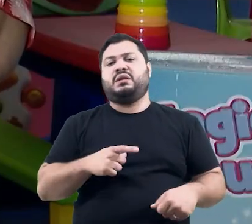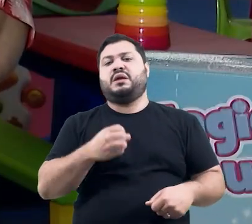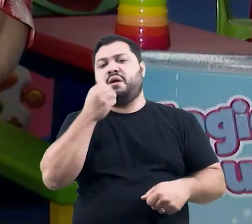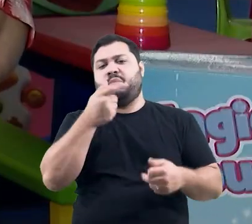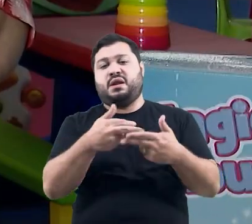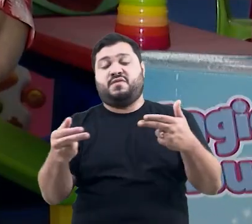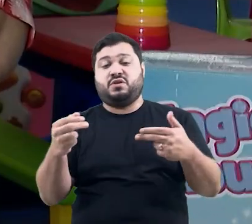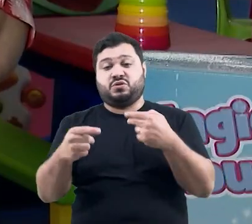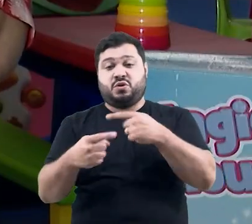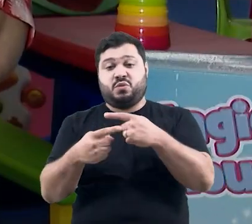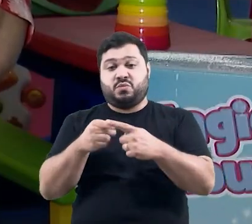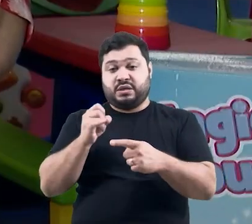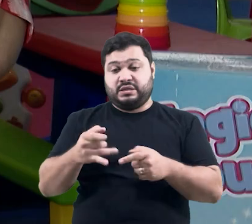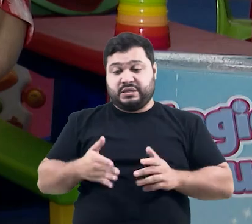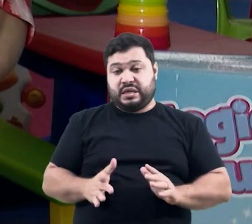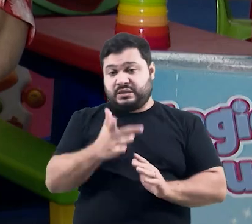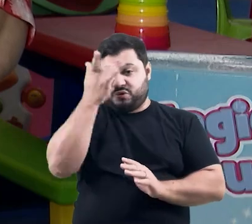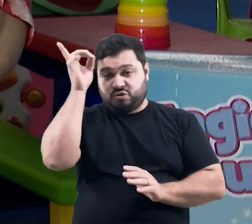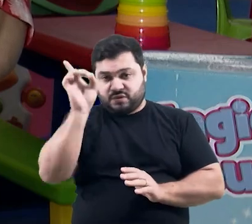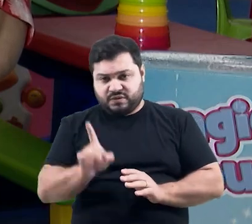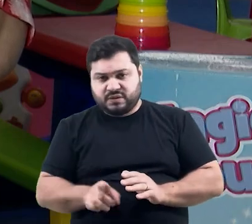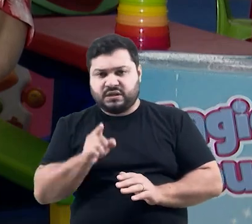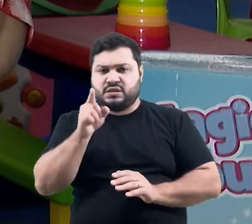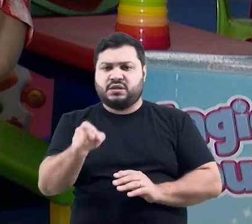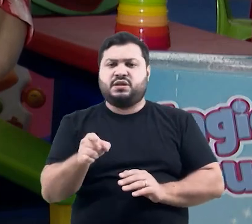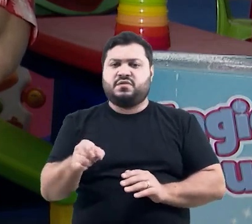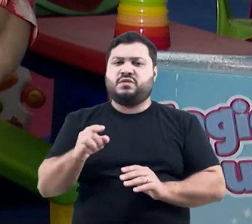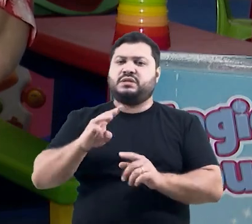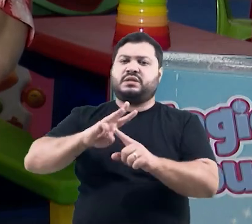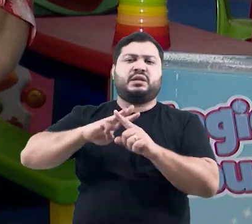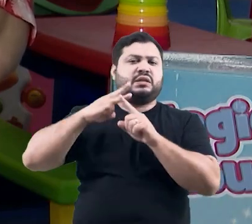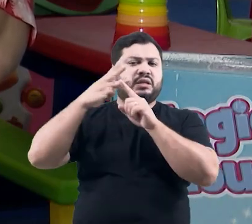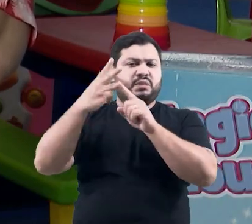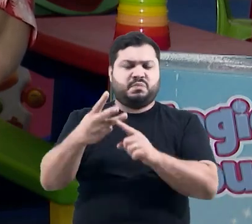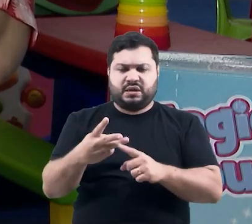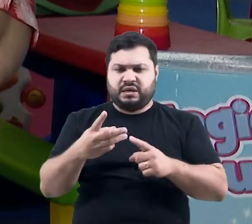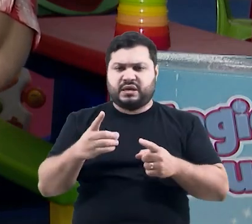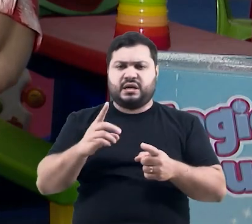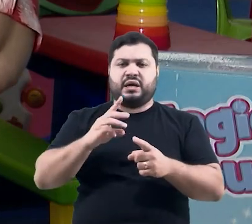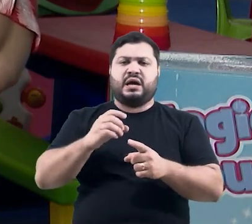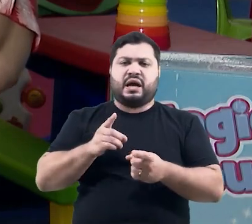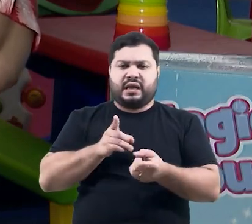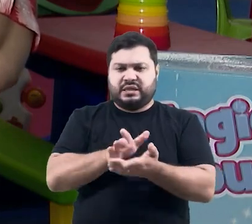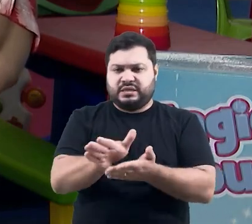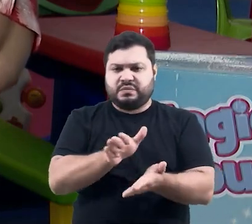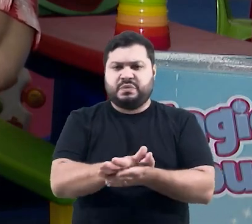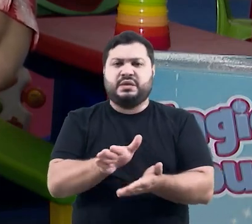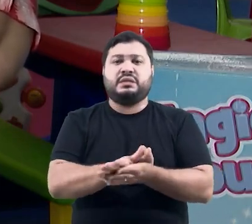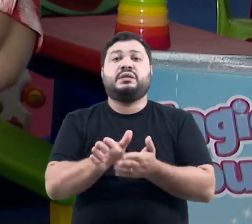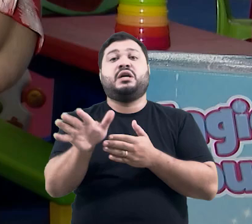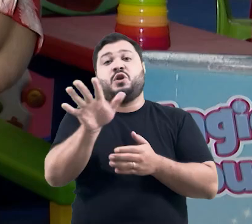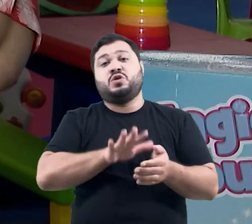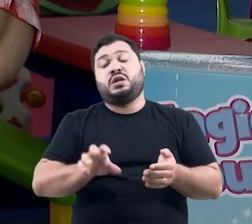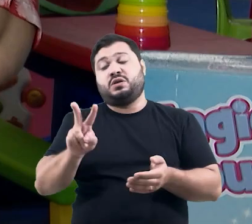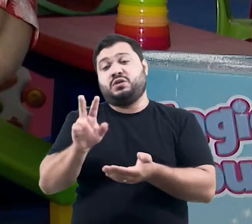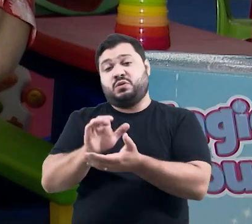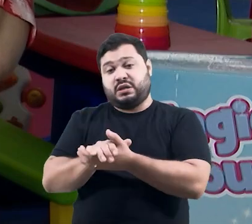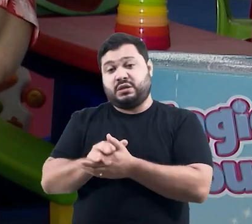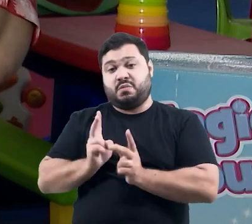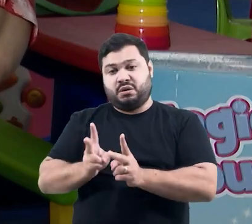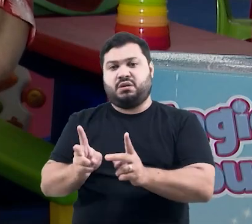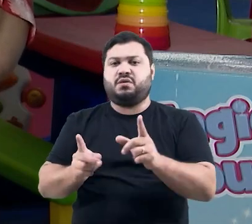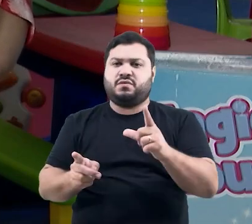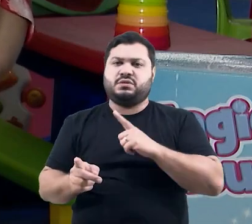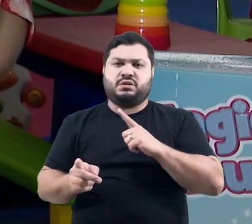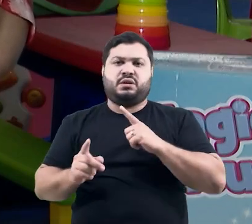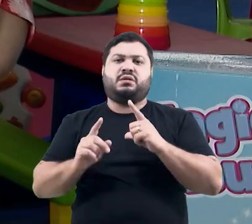deficiência deveriam ter um benefício, porque quando nasce uma pessoa com deficiência, você triplica a despesa e, no geral, mesmo que o